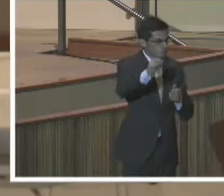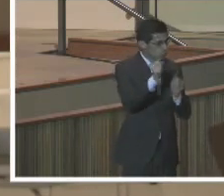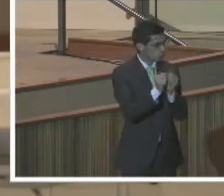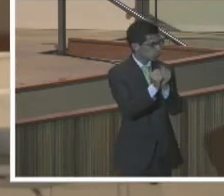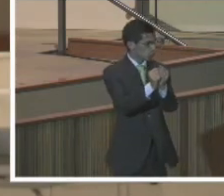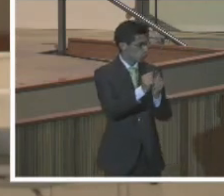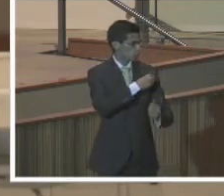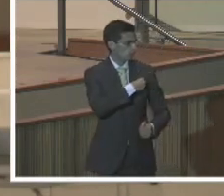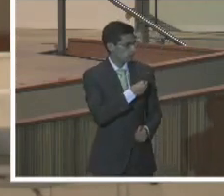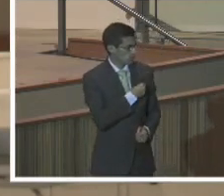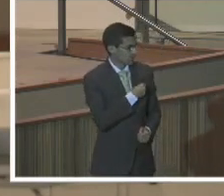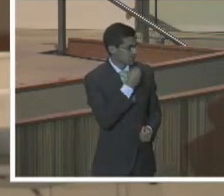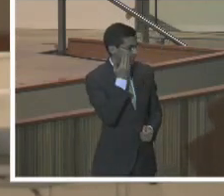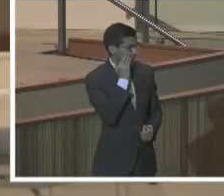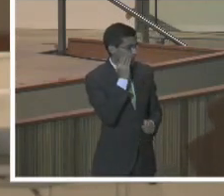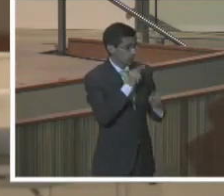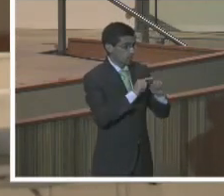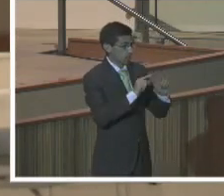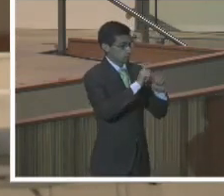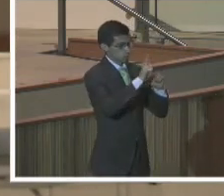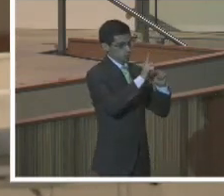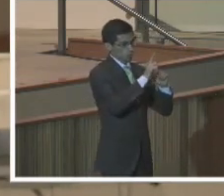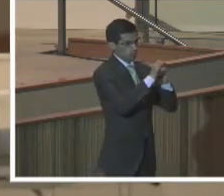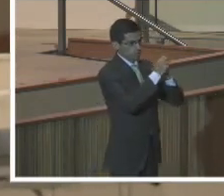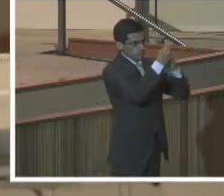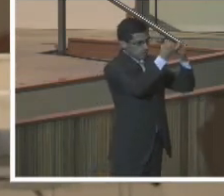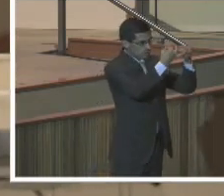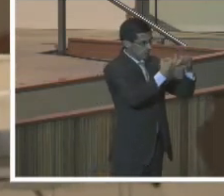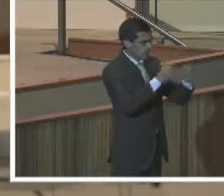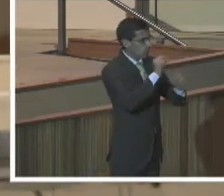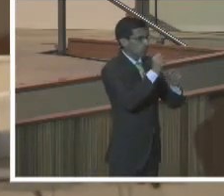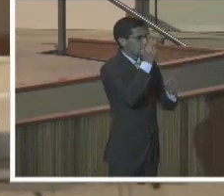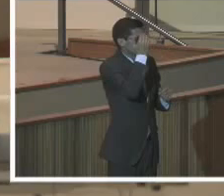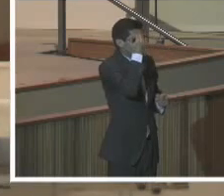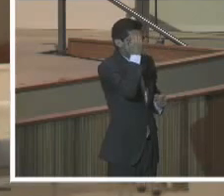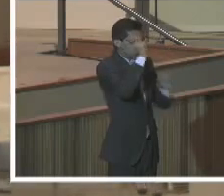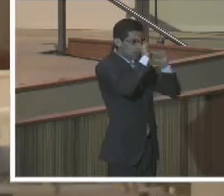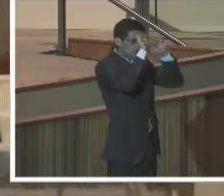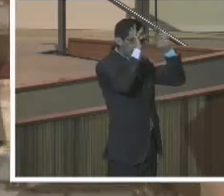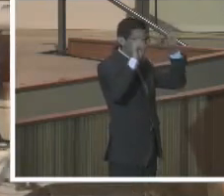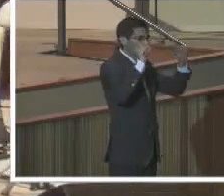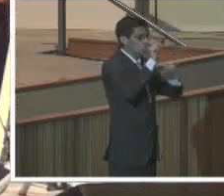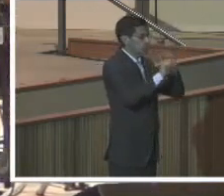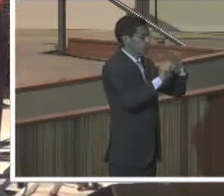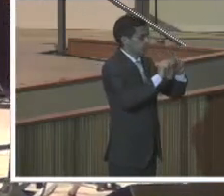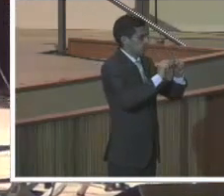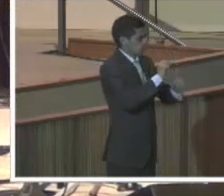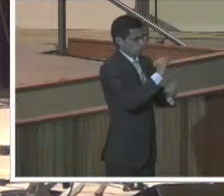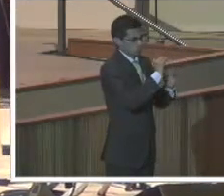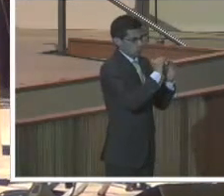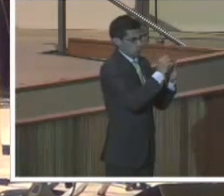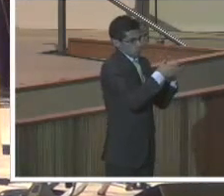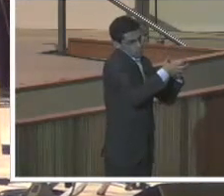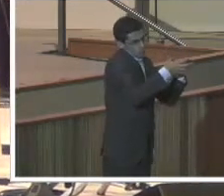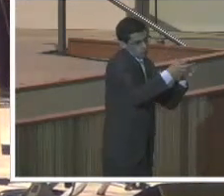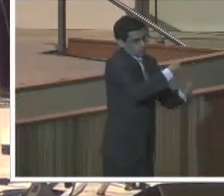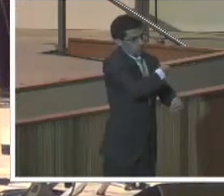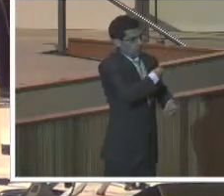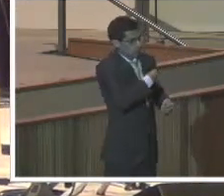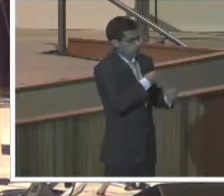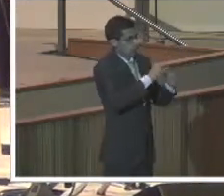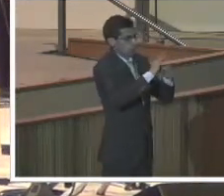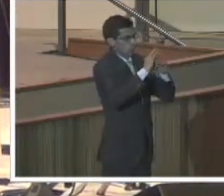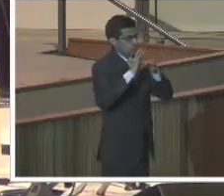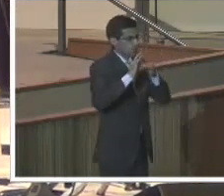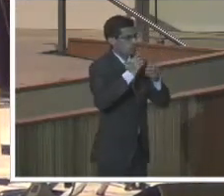vai nos ajudar a entender quem eram esses publicanos e pecadores de que esse contexto fala.